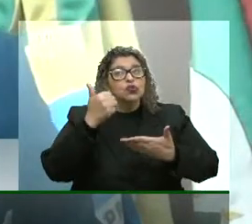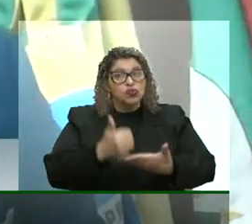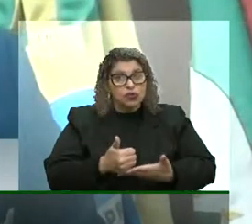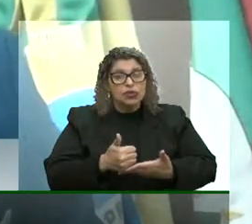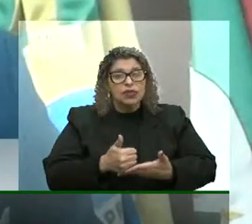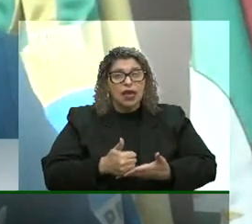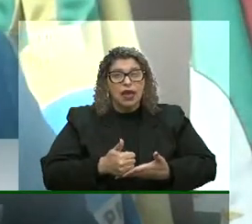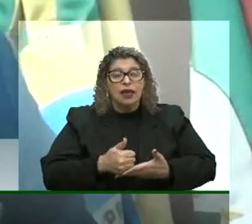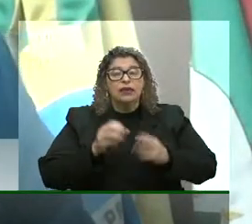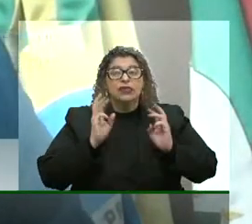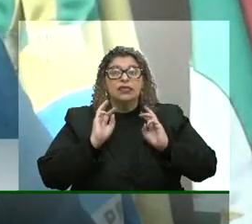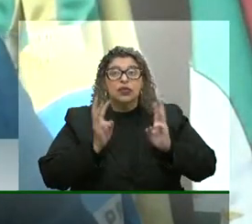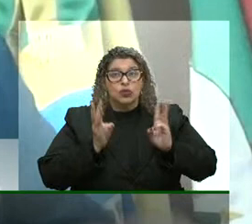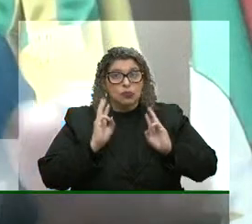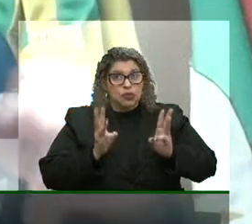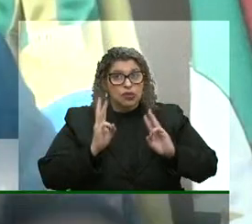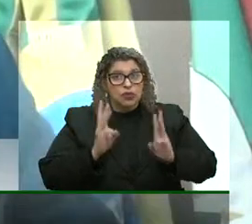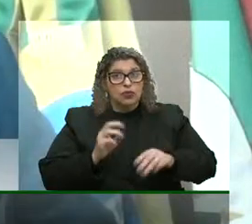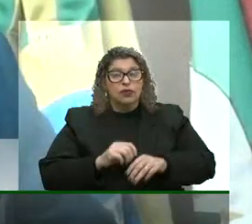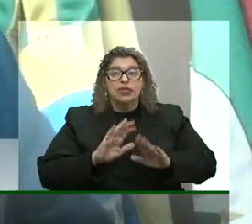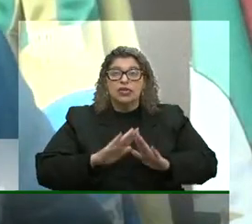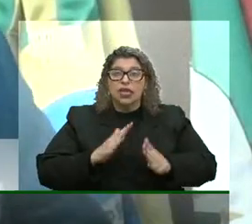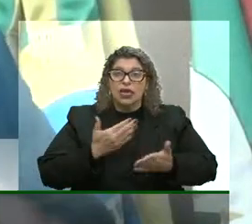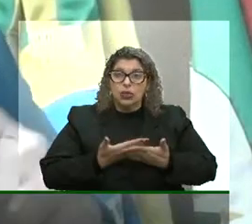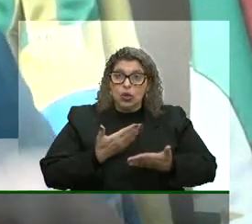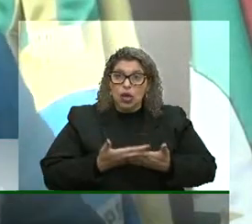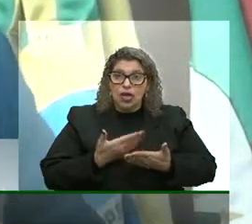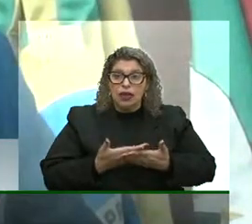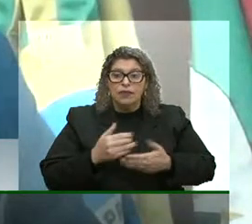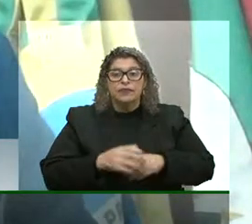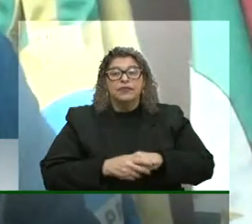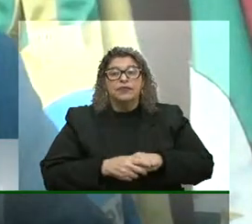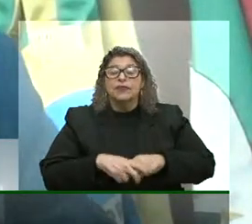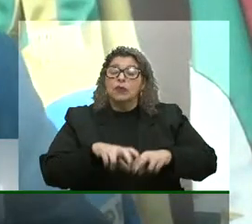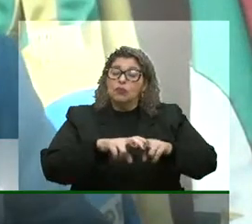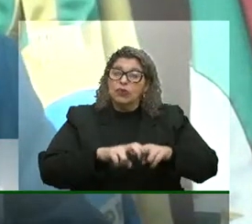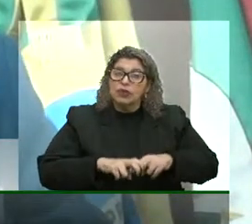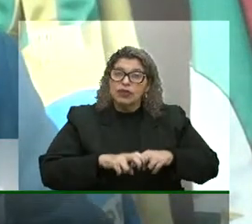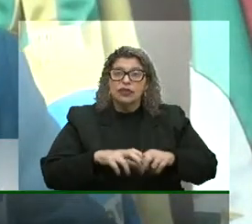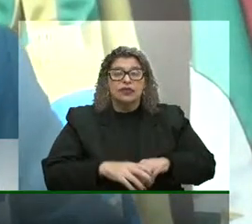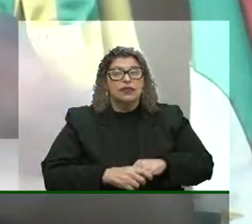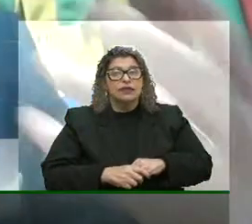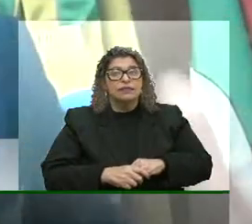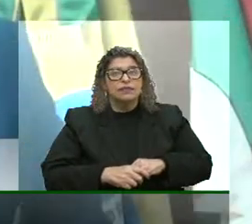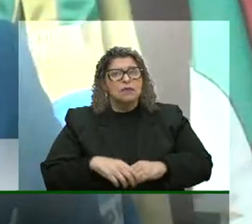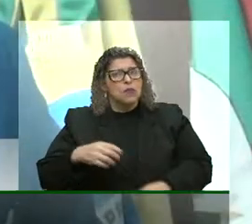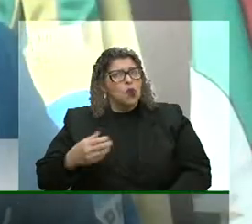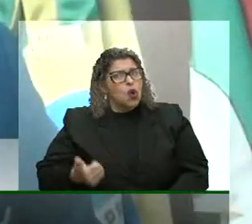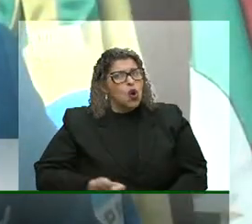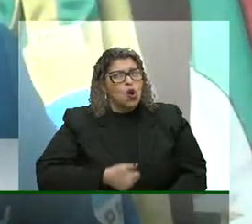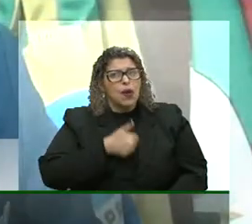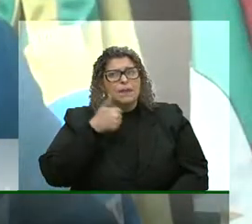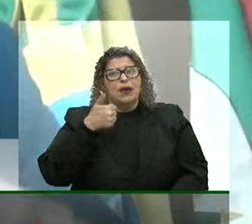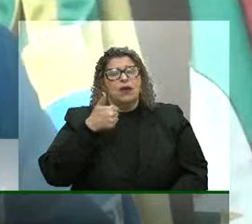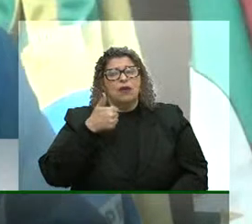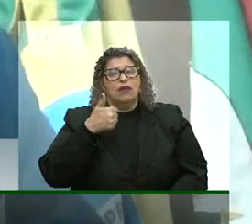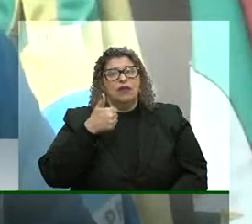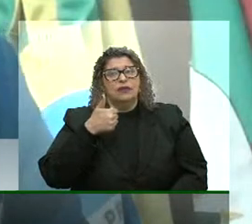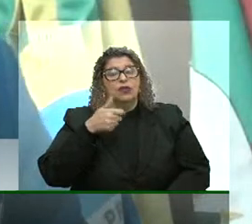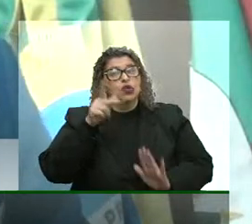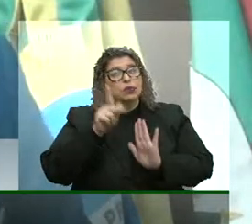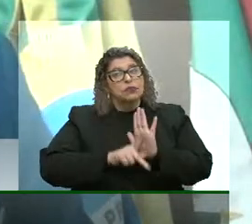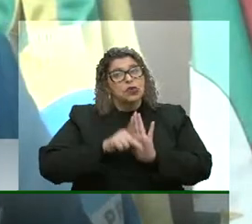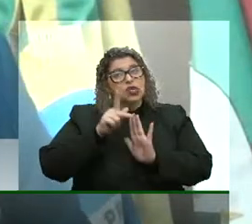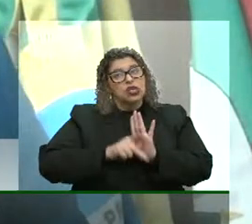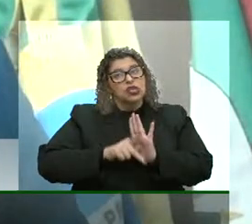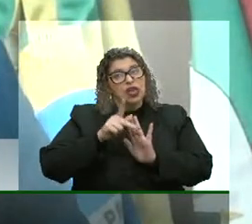os transportadores escolares, mas ele poderia ser ainda muito melhor. O projeto que